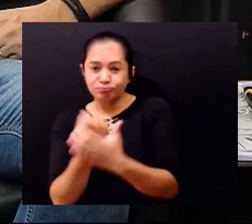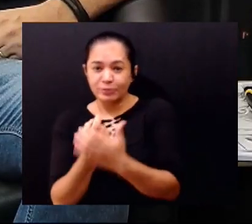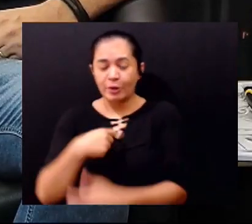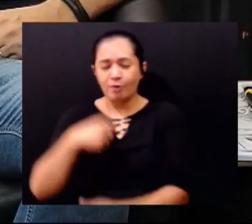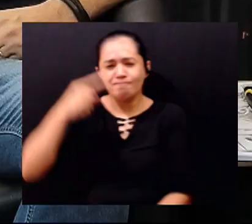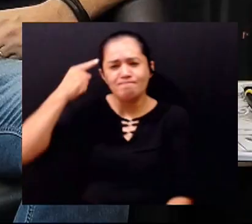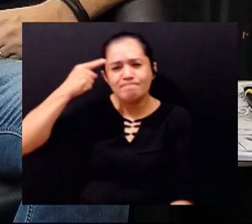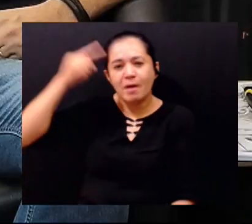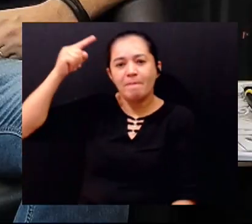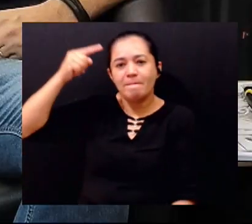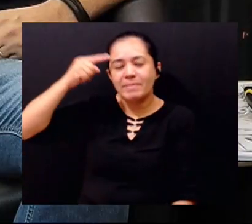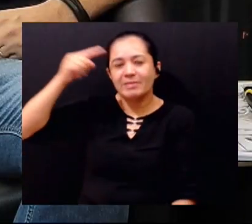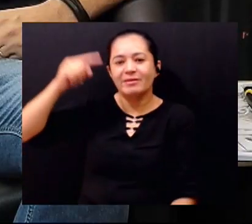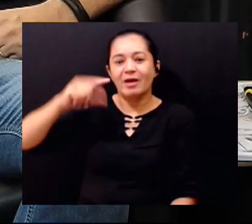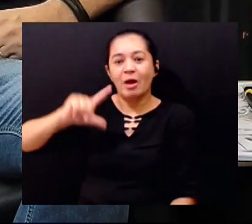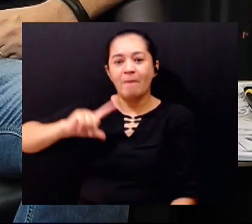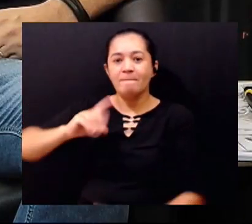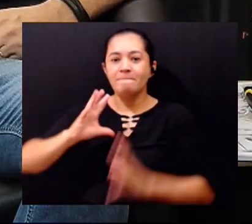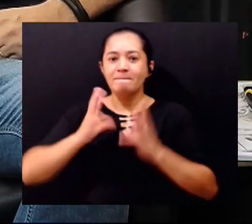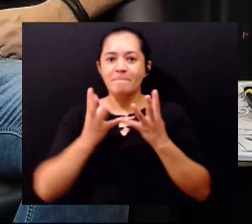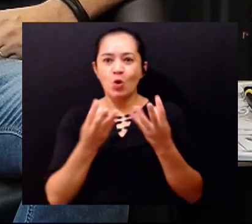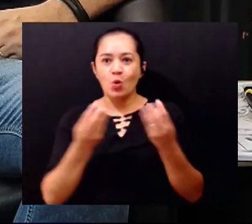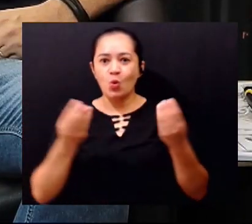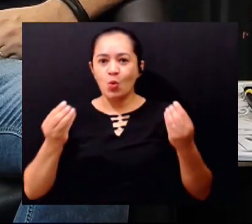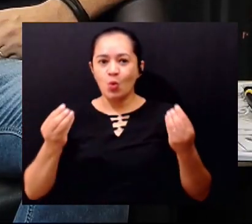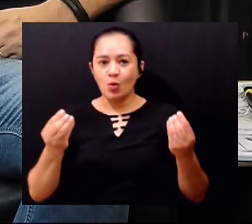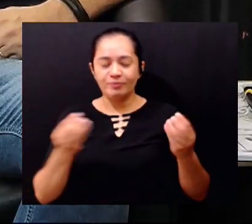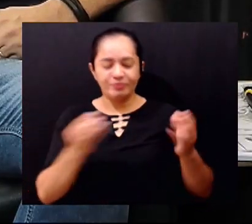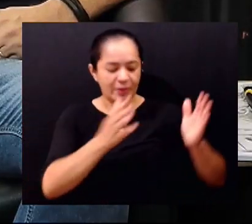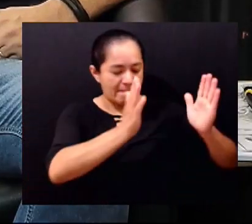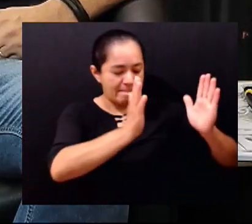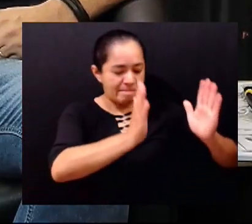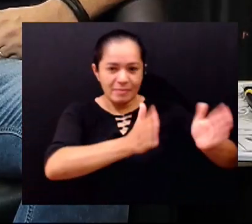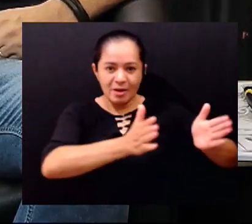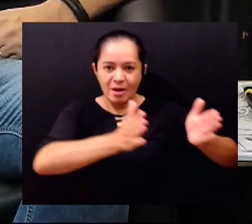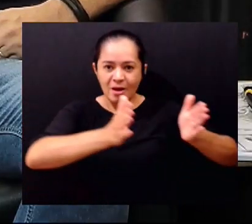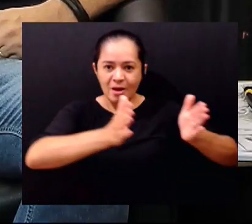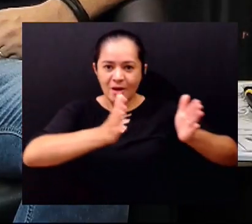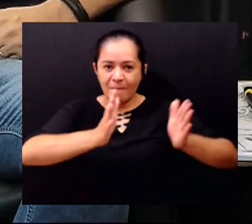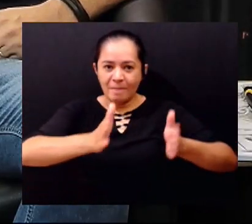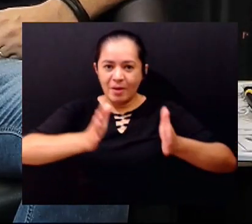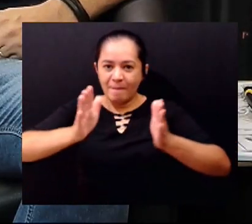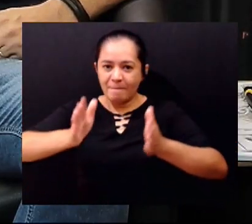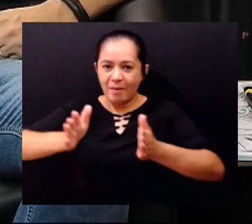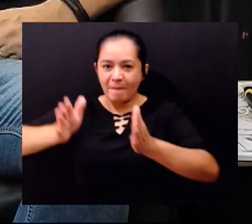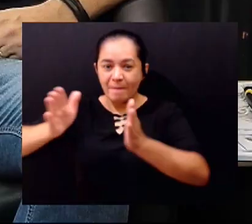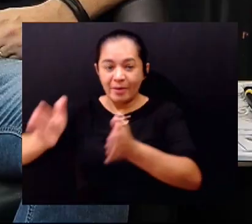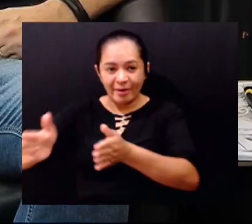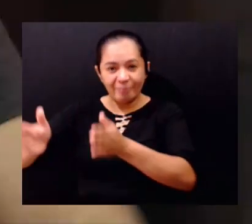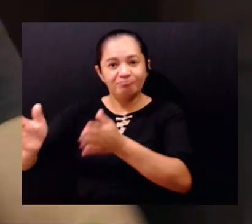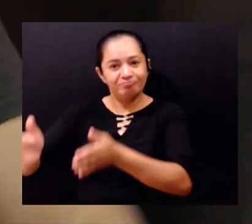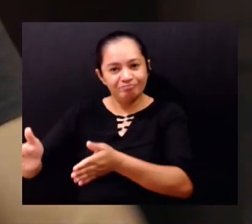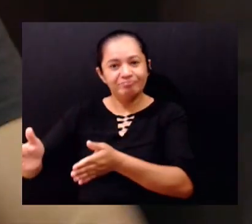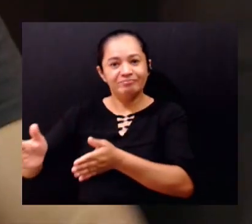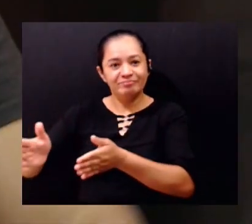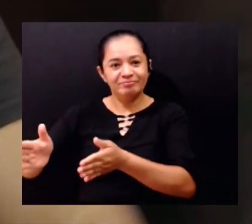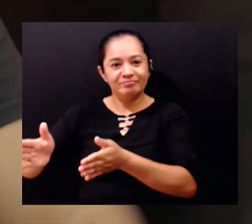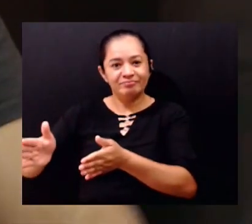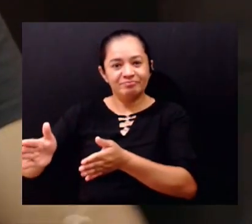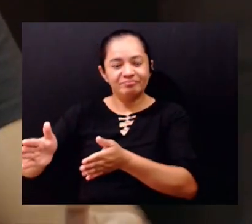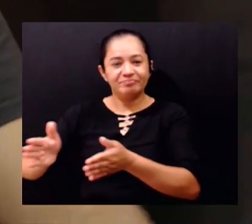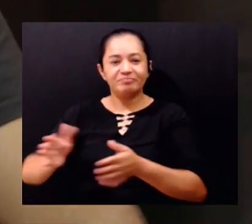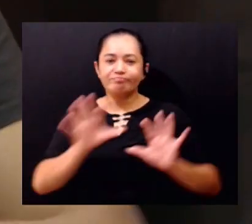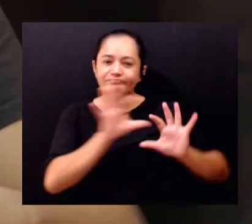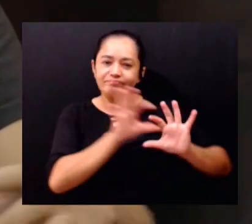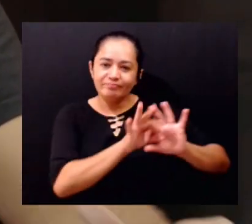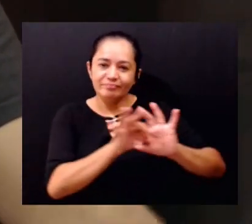eu divido até um processo de criação que eu chamo de PROC, né? Que é um processo de criação conceitual. Porque eu sempre fui